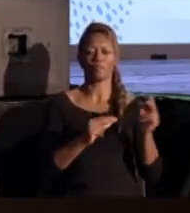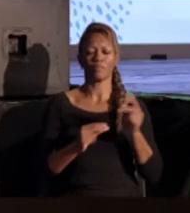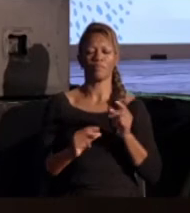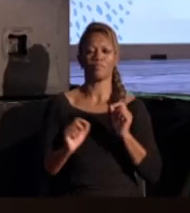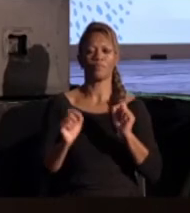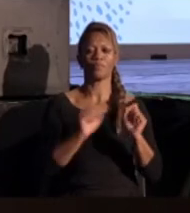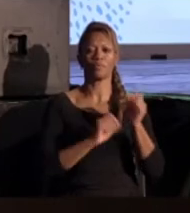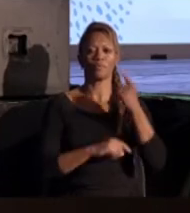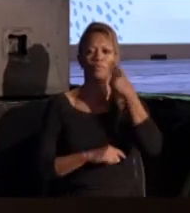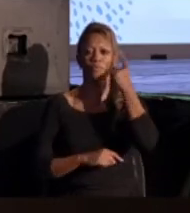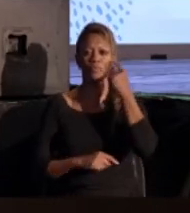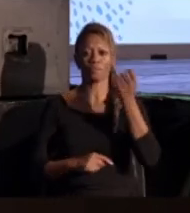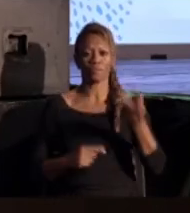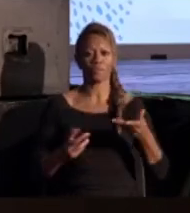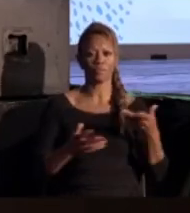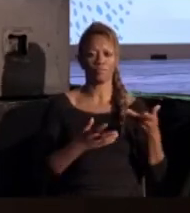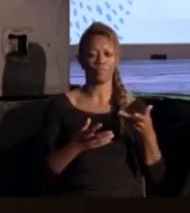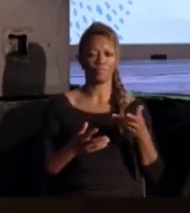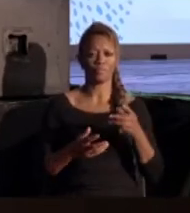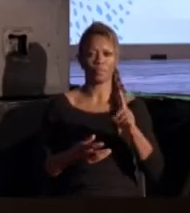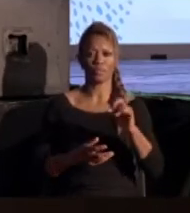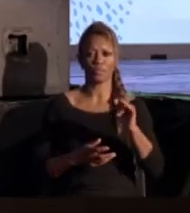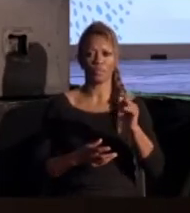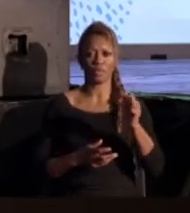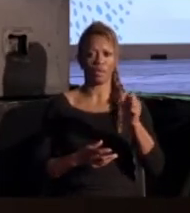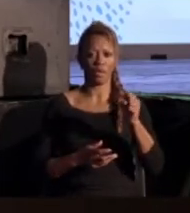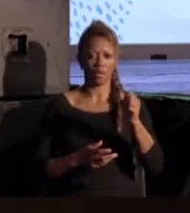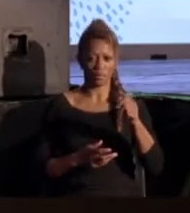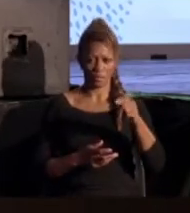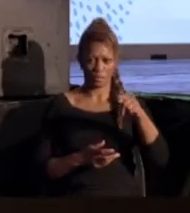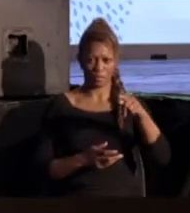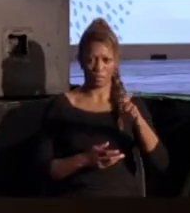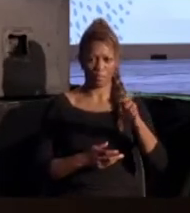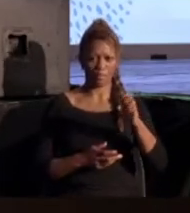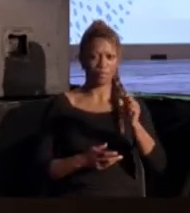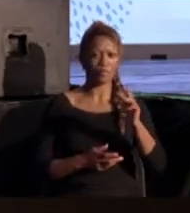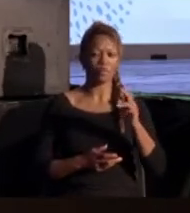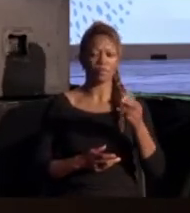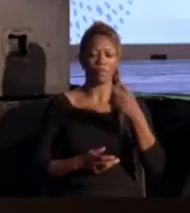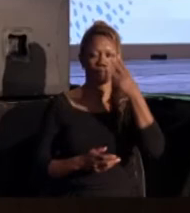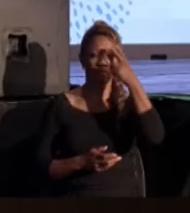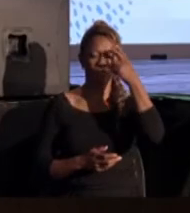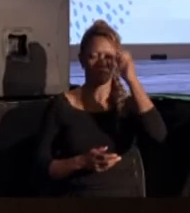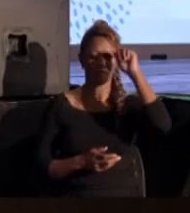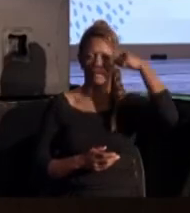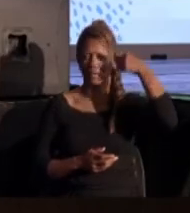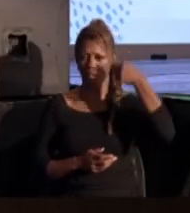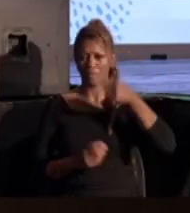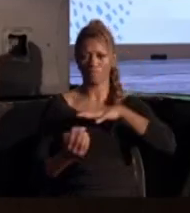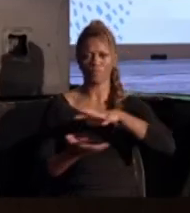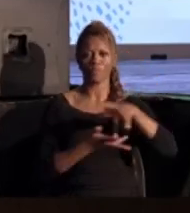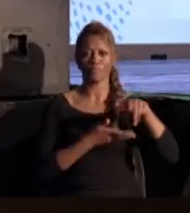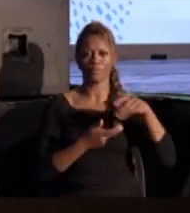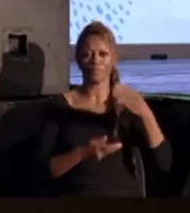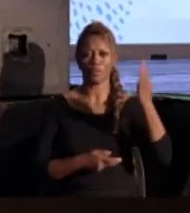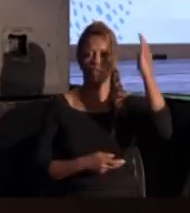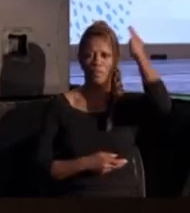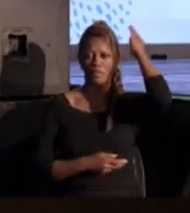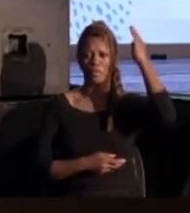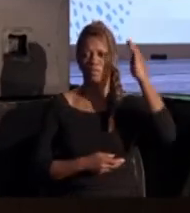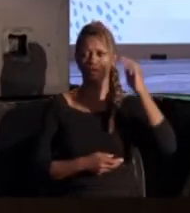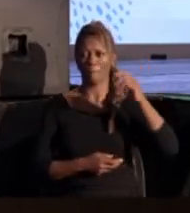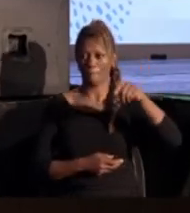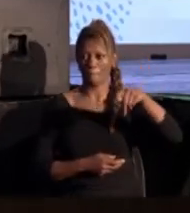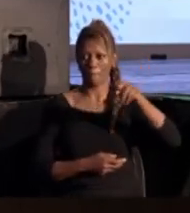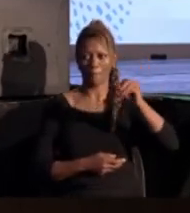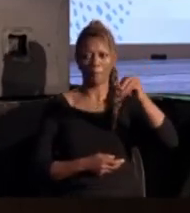partir do projeto Dossiê da Diáspora, Presença e Resistência Negra no Mundo, realizado pelo Sesc Pompeia nesse